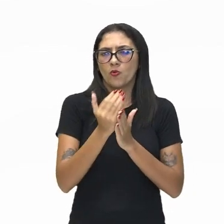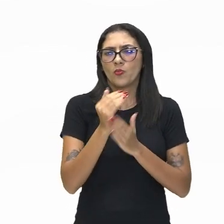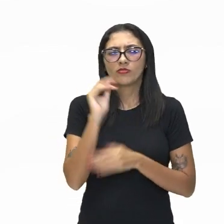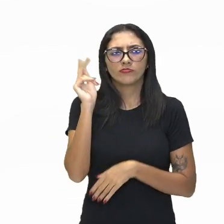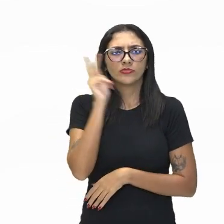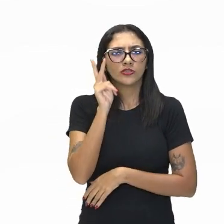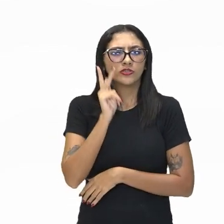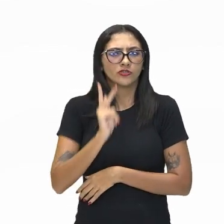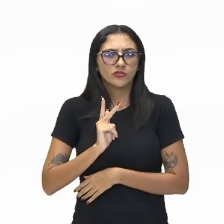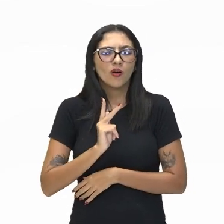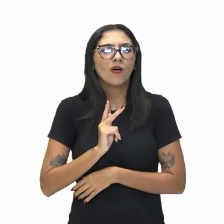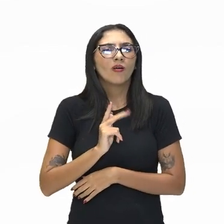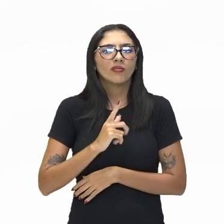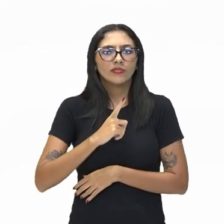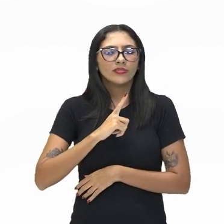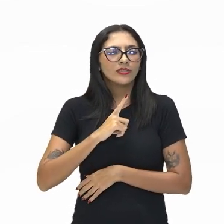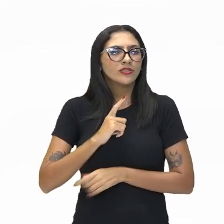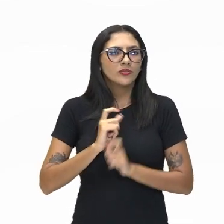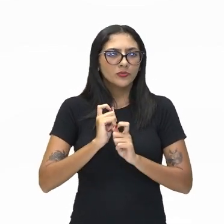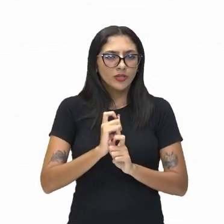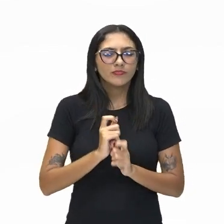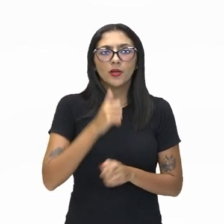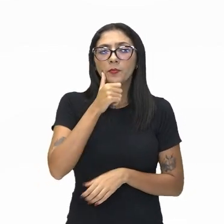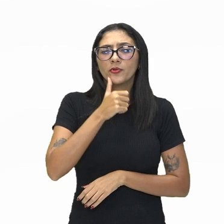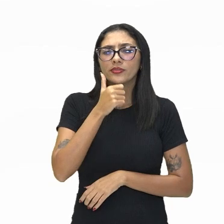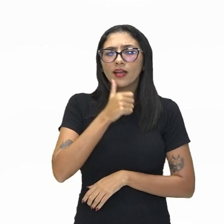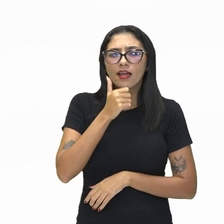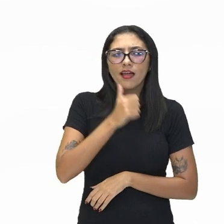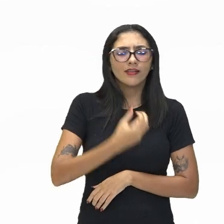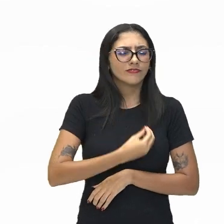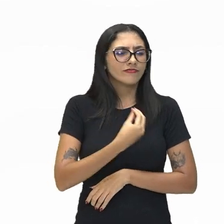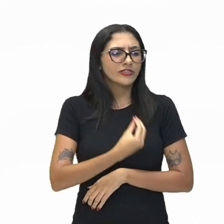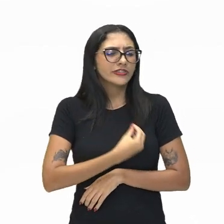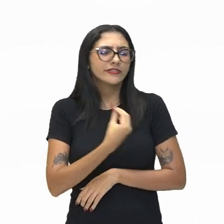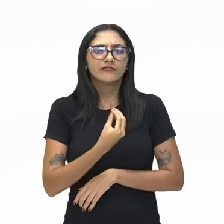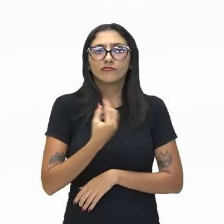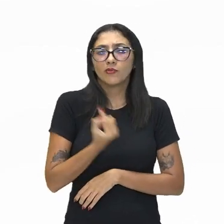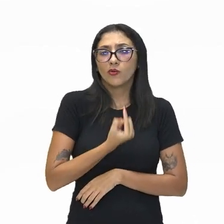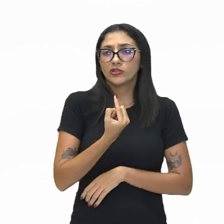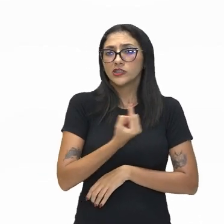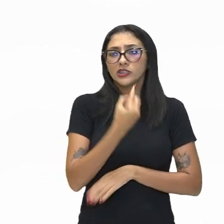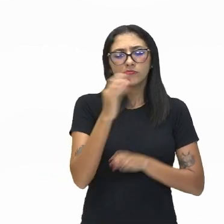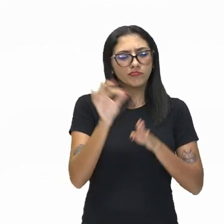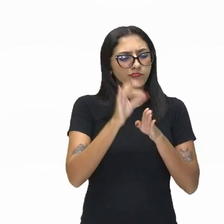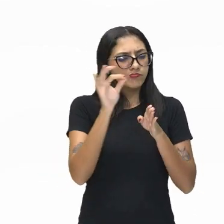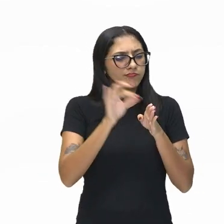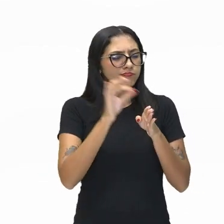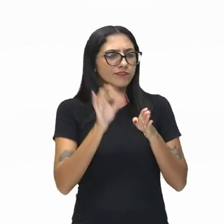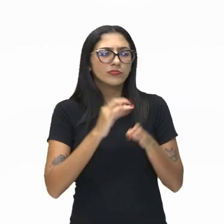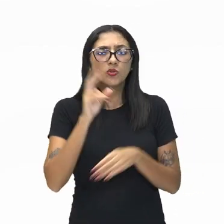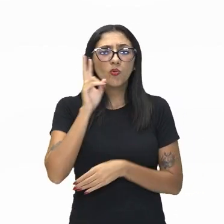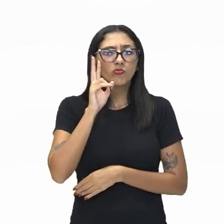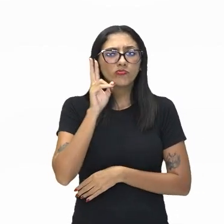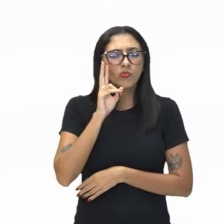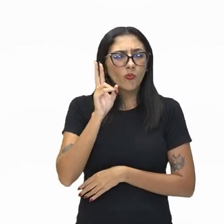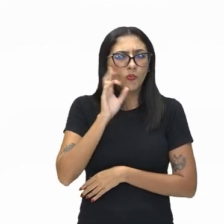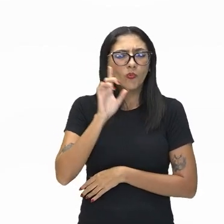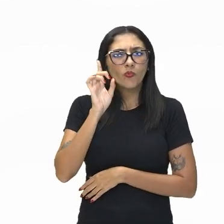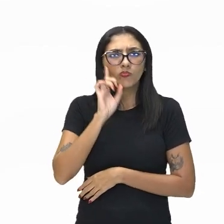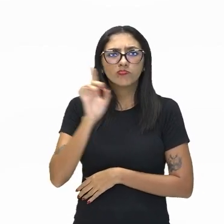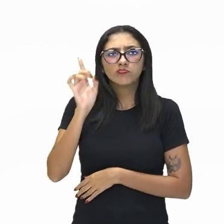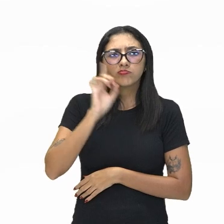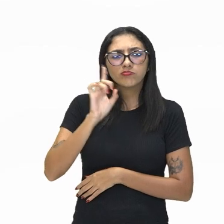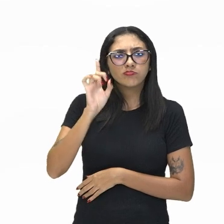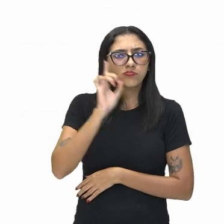então aí a moça, né, vivendo seus dias, descendo as cores, né, no seu dia a dia ali, com pouco que